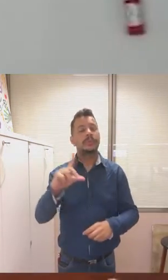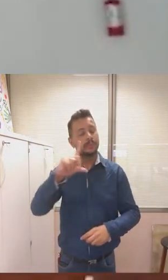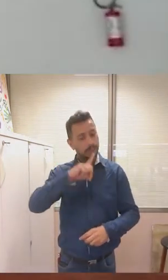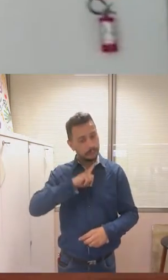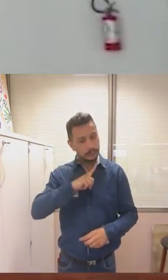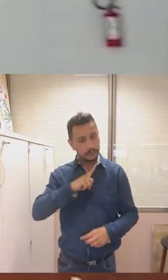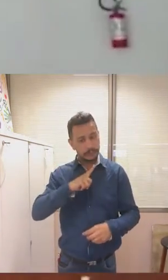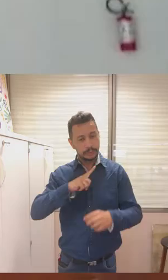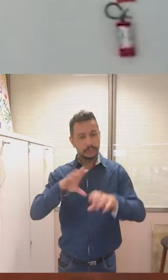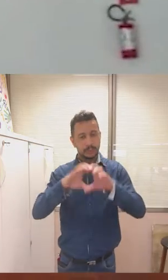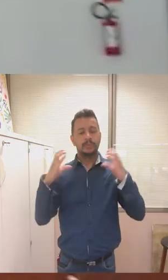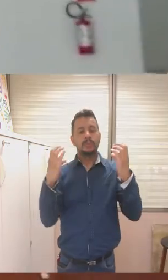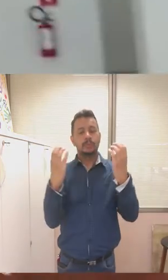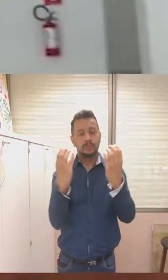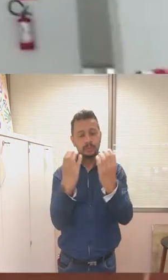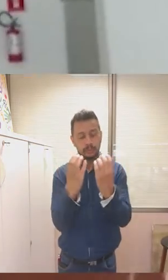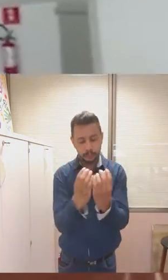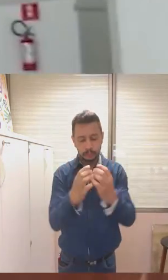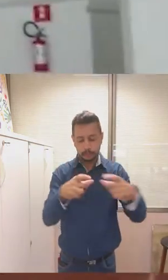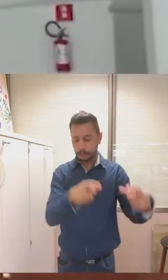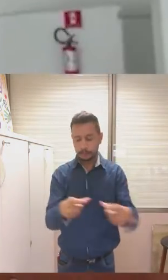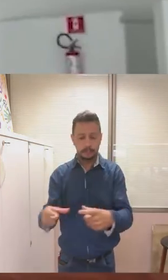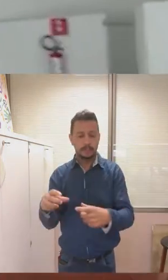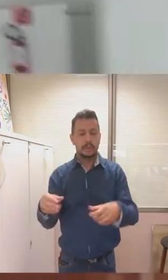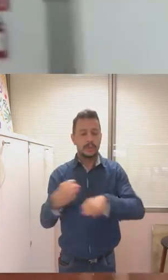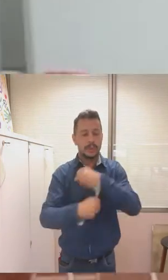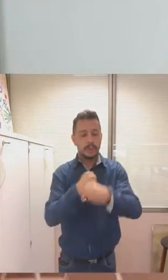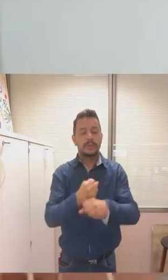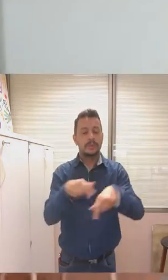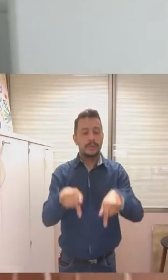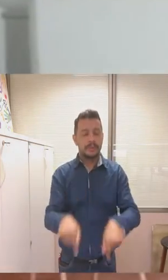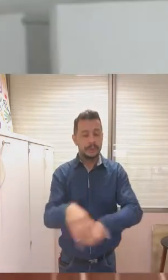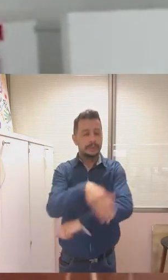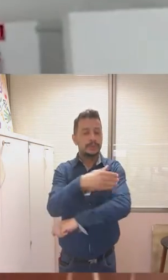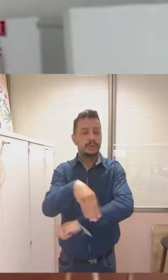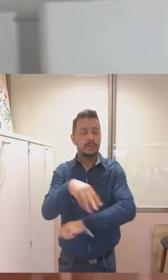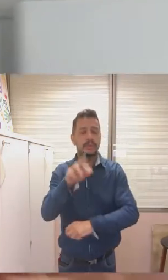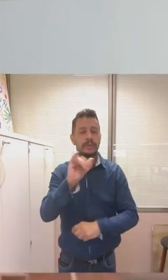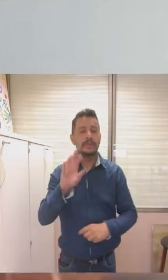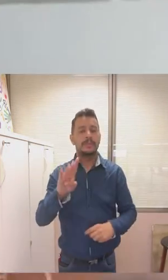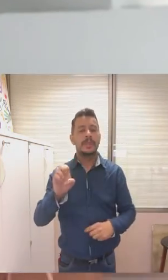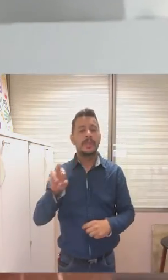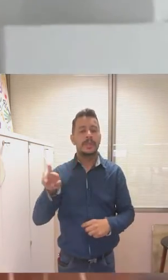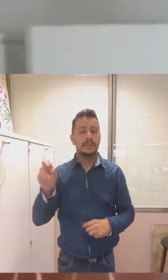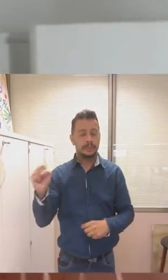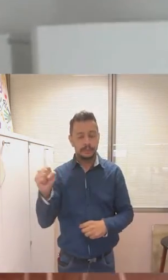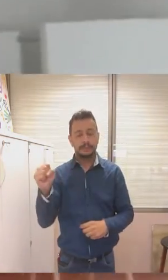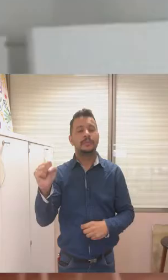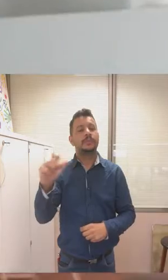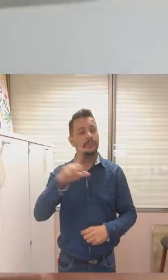nosso seminário Regional de campanha salarial 2022 na Rua Ribeirão Preto 397